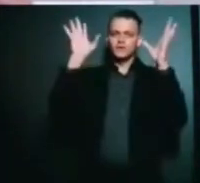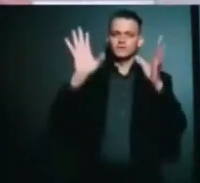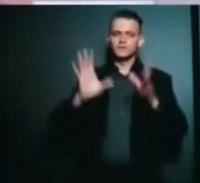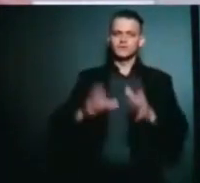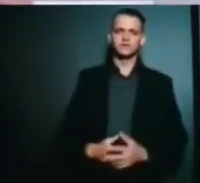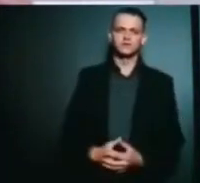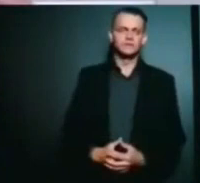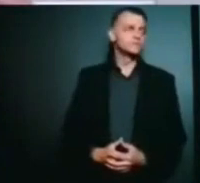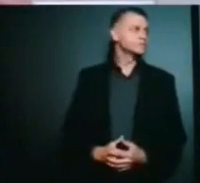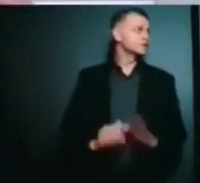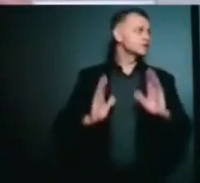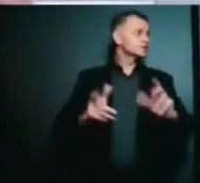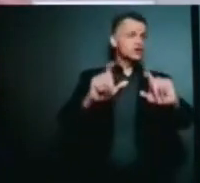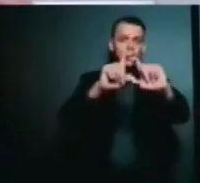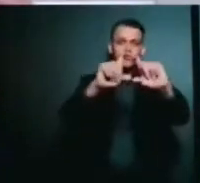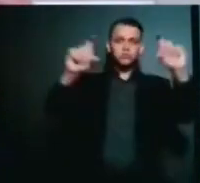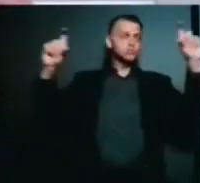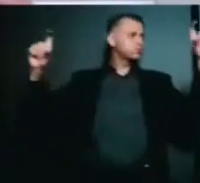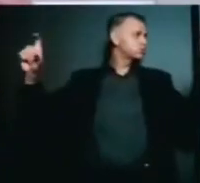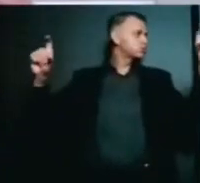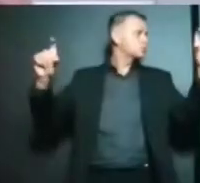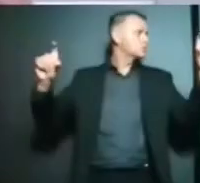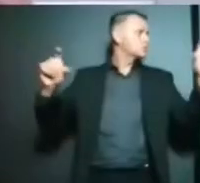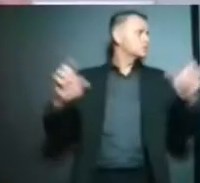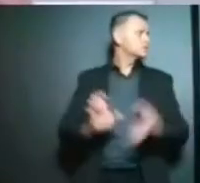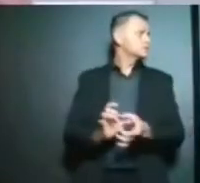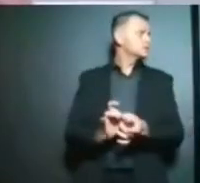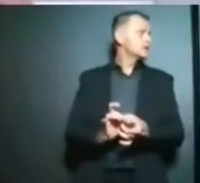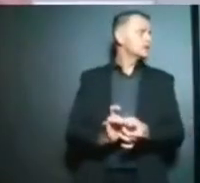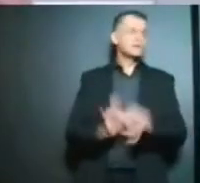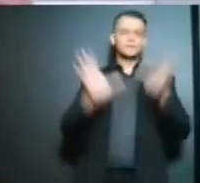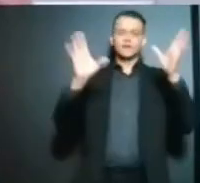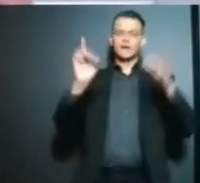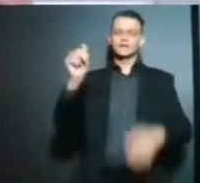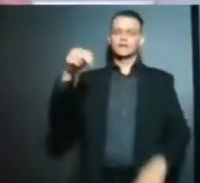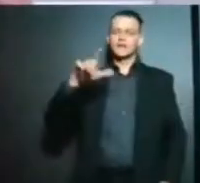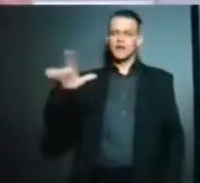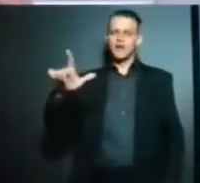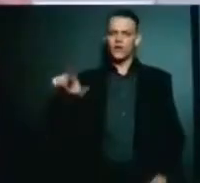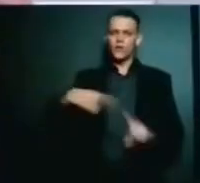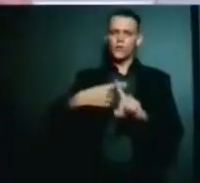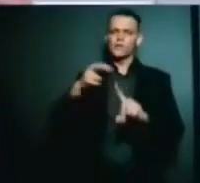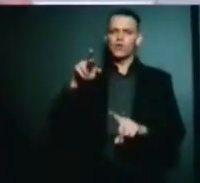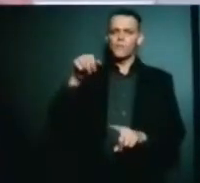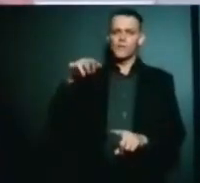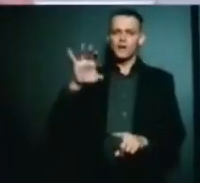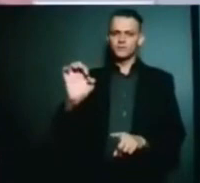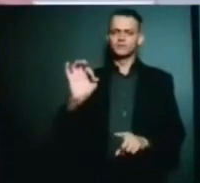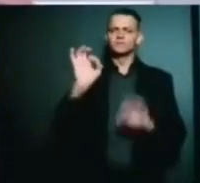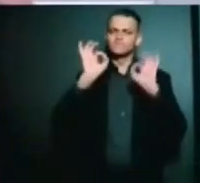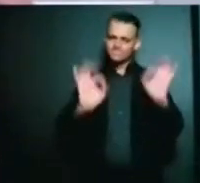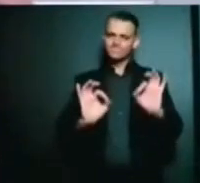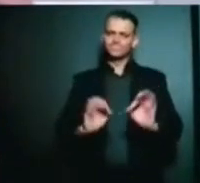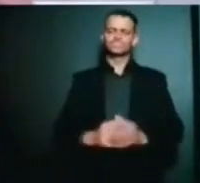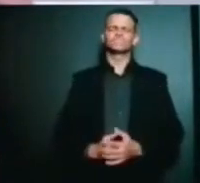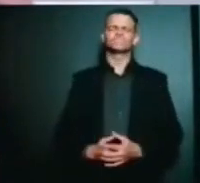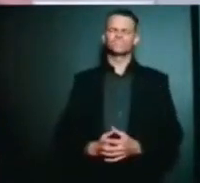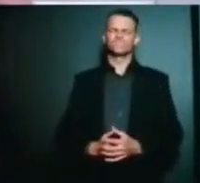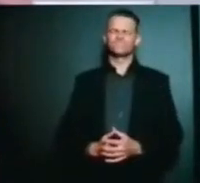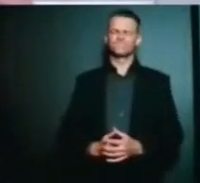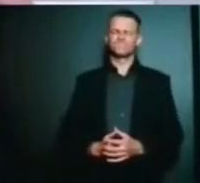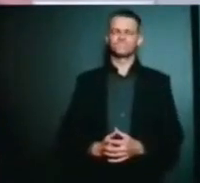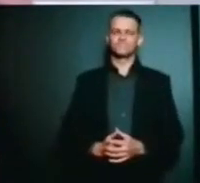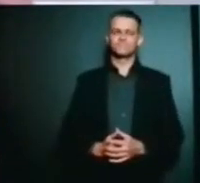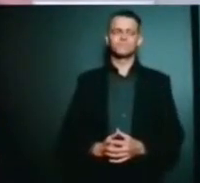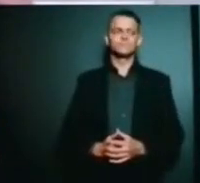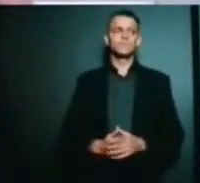uma faixa lá, liberdade para Daniel e Roberto Jefferson. Obrigada, gente. É isso mesmo. E